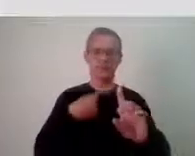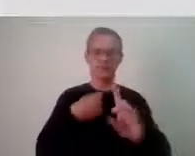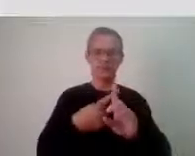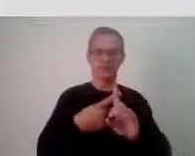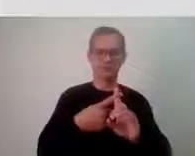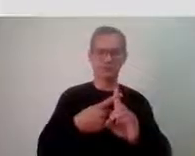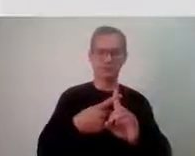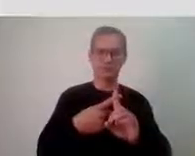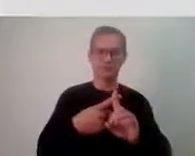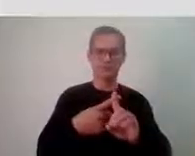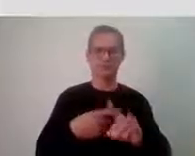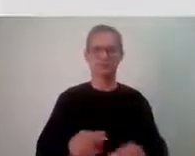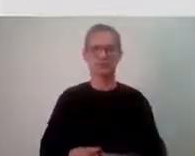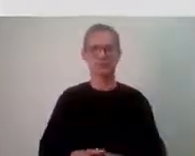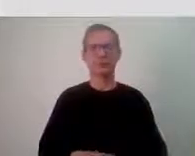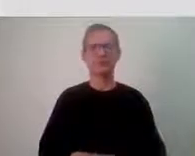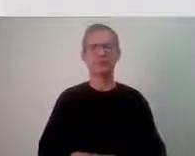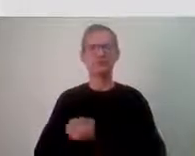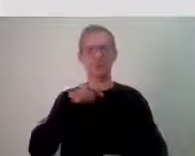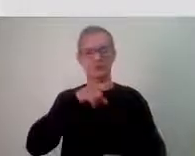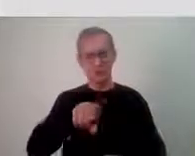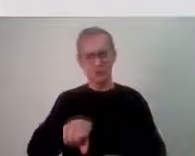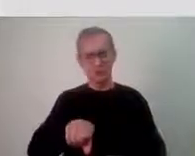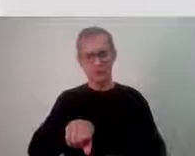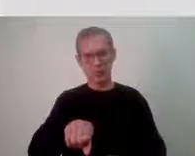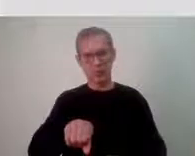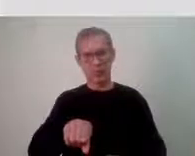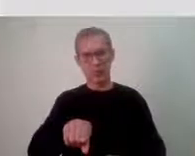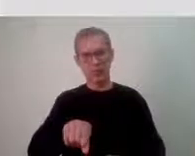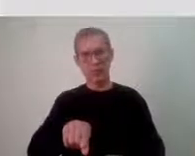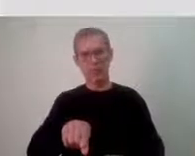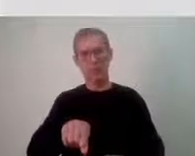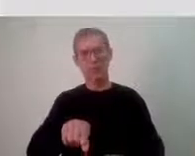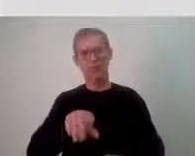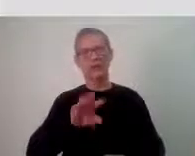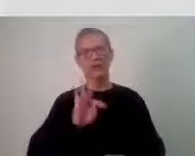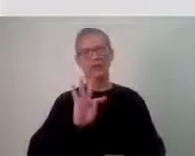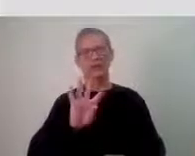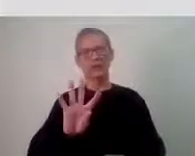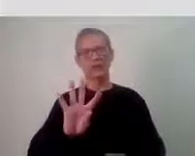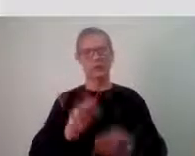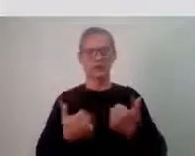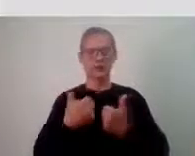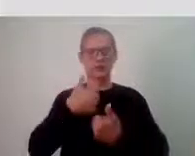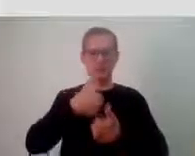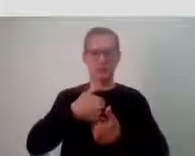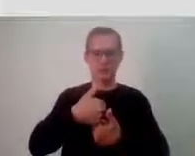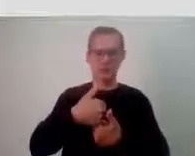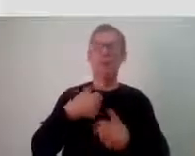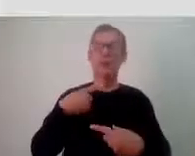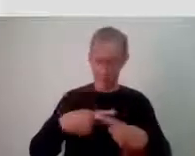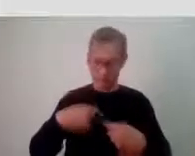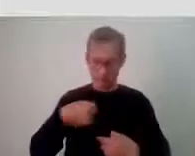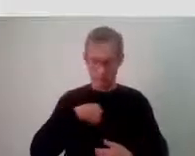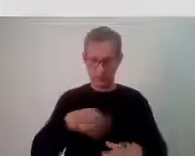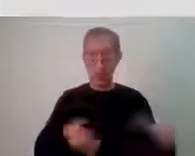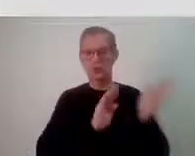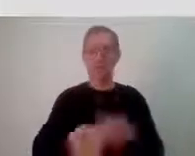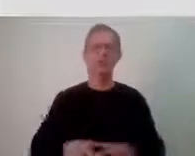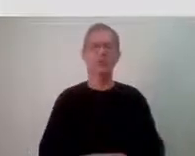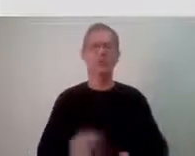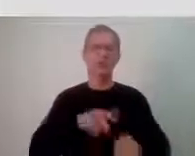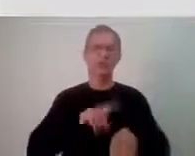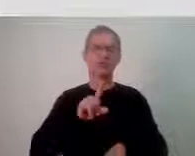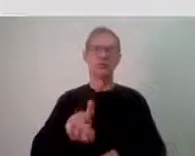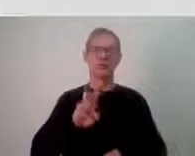mais 1.000T a quarta. Eu venho aqui no lugar do T e substituo 1, porque eu sei que a produção no tempo